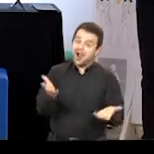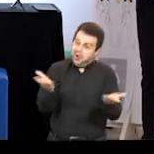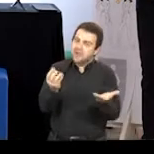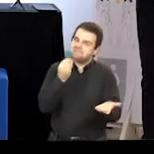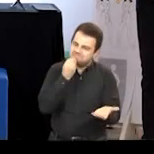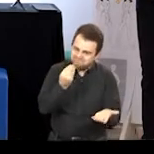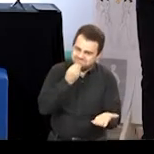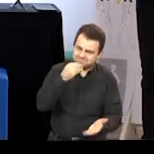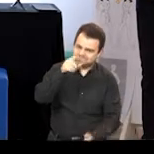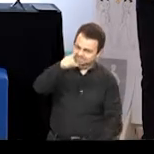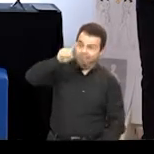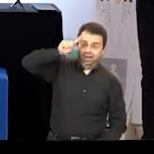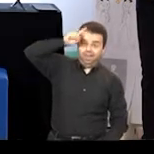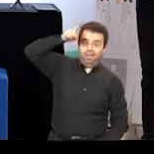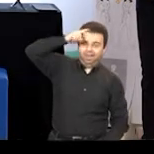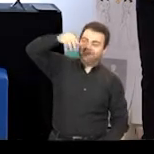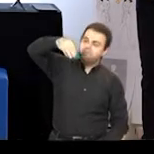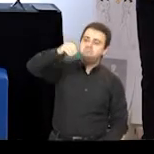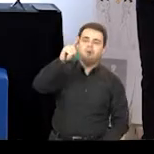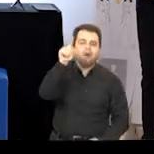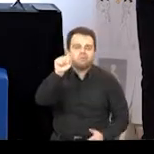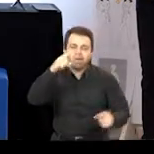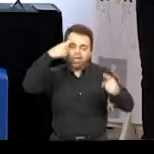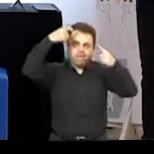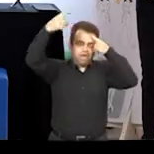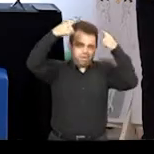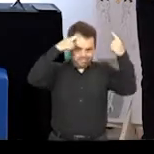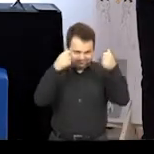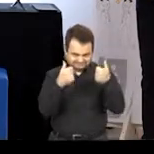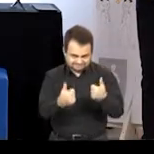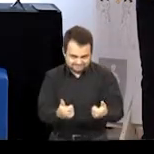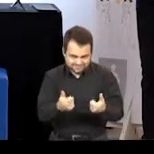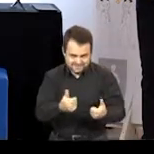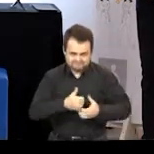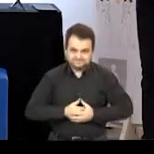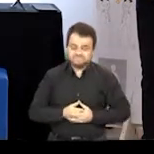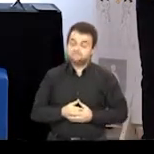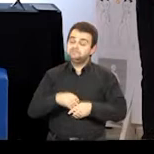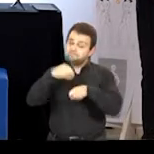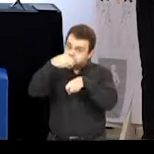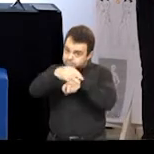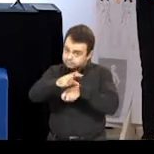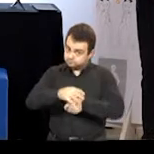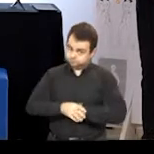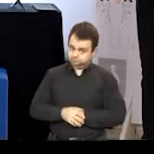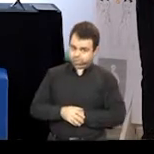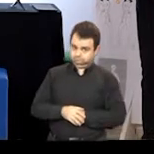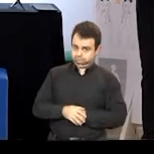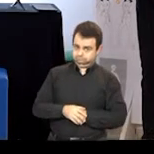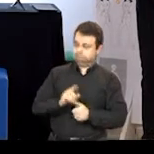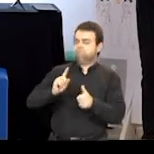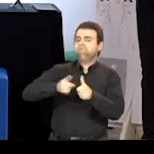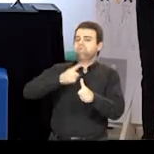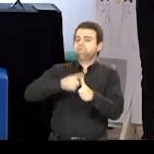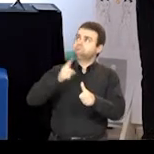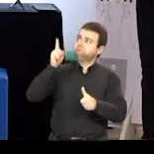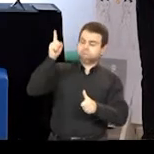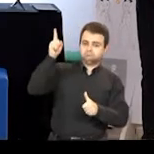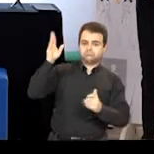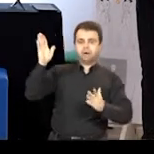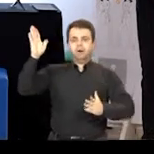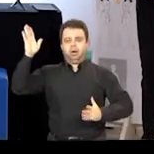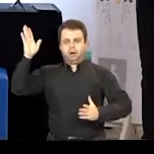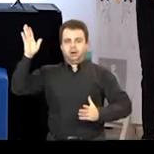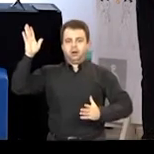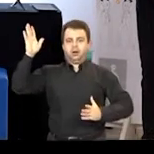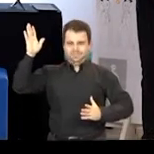hora, agora é o momento de você inventar moda. A minha sugestão é que você comece pelo manequim e, a